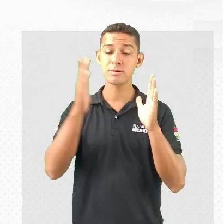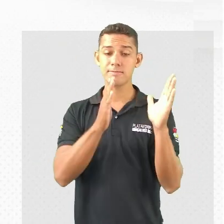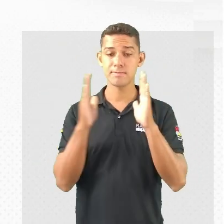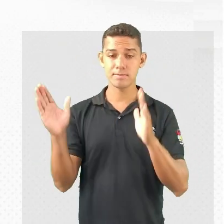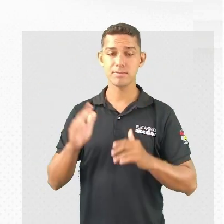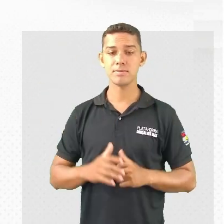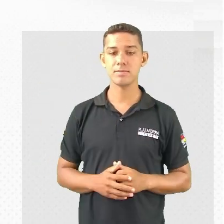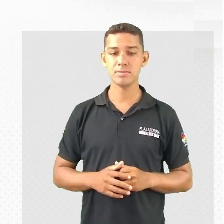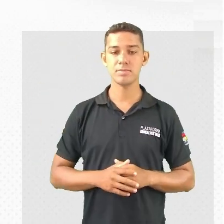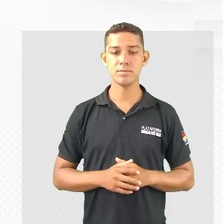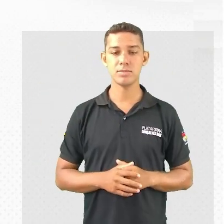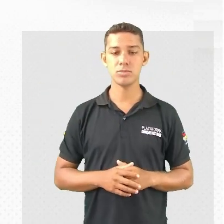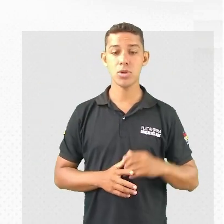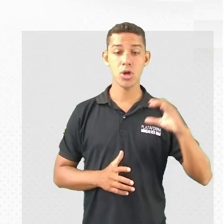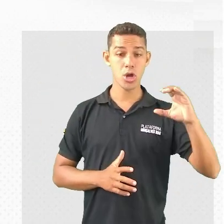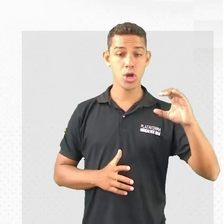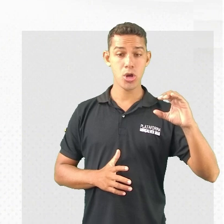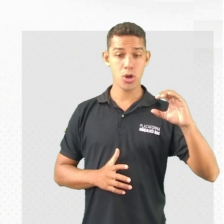aqui no projeto.